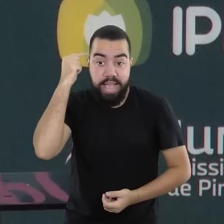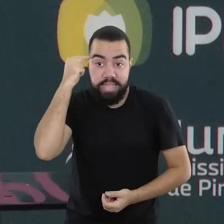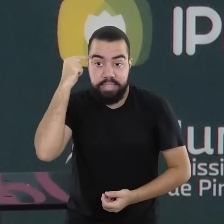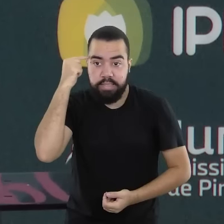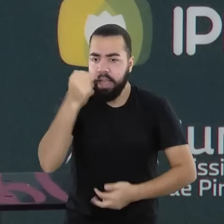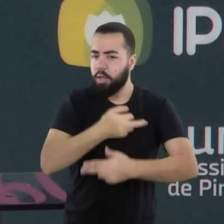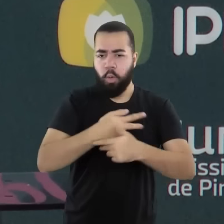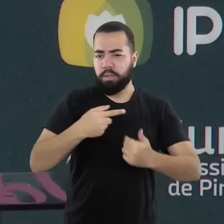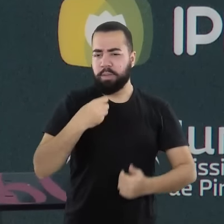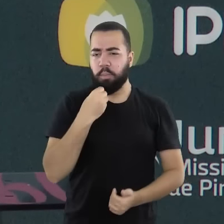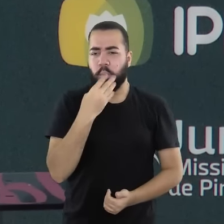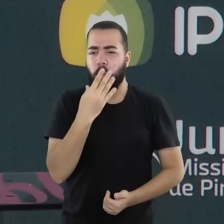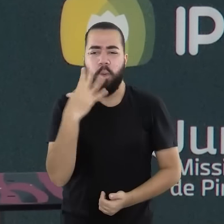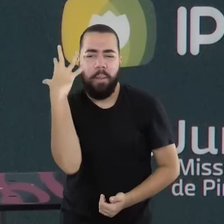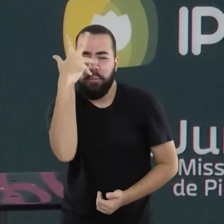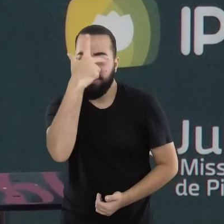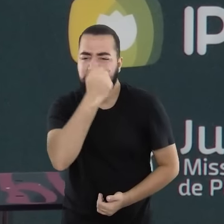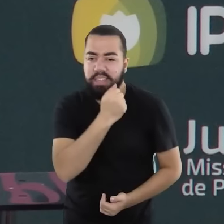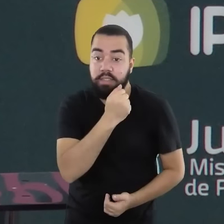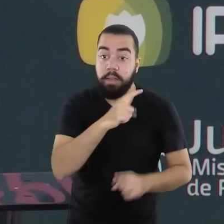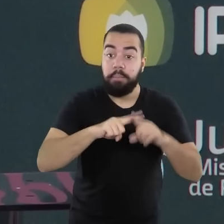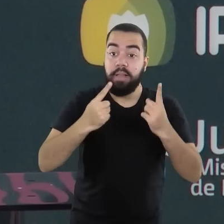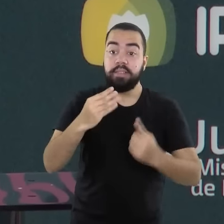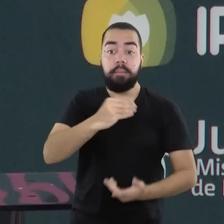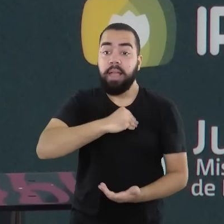de coisa bonita.